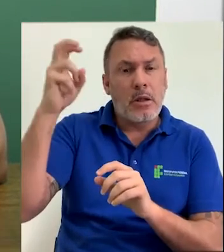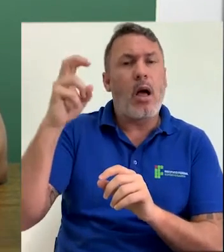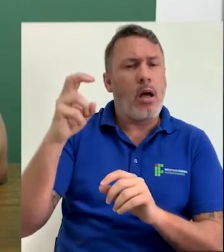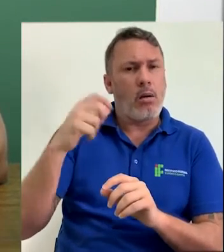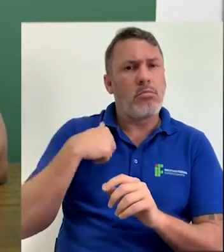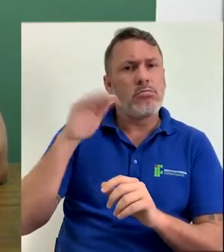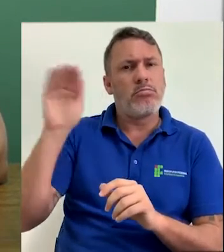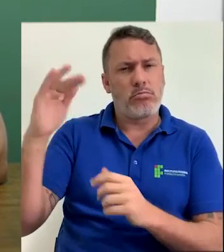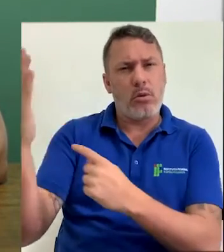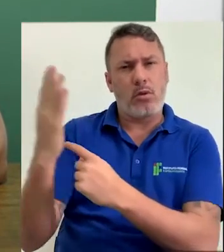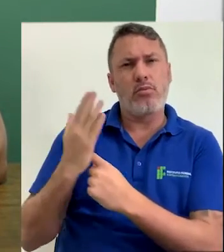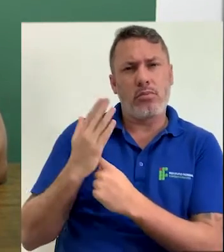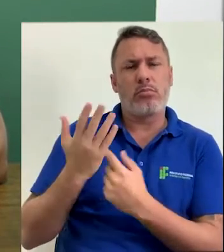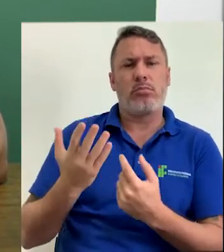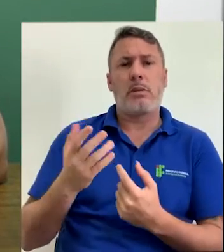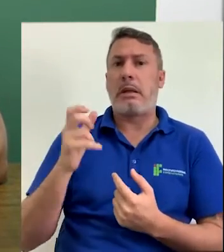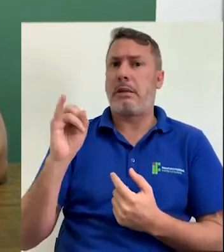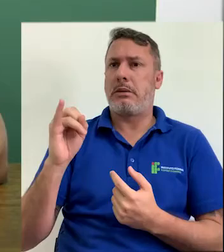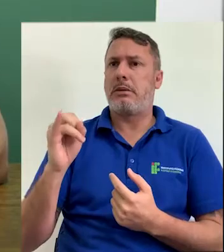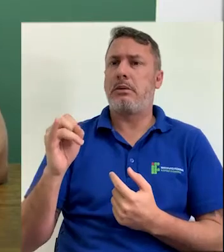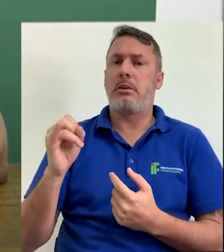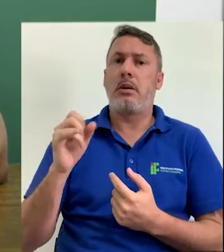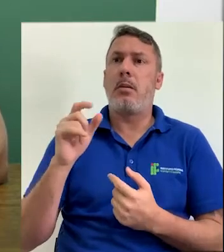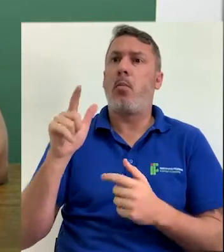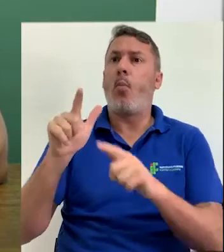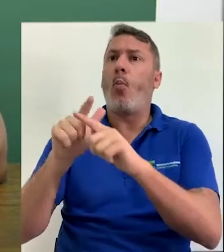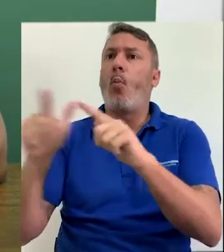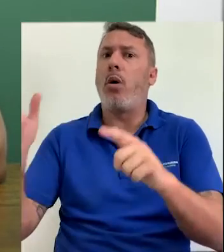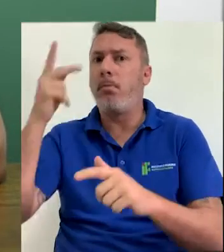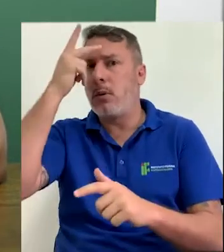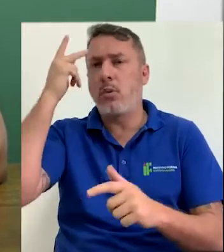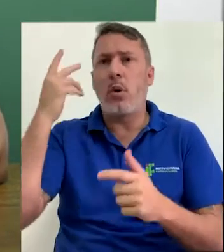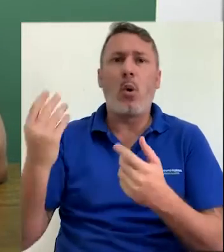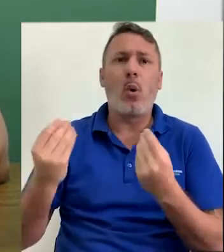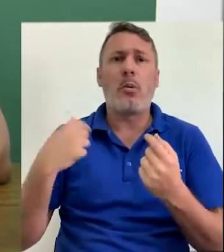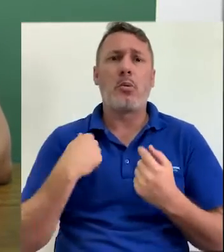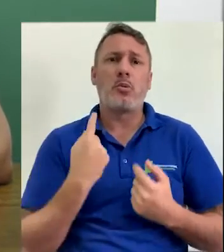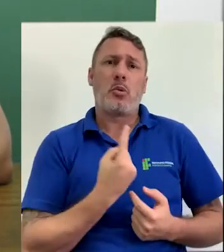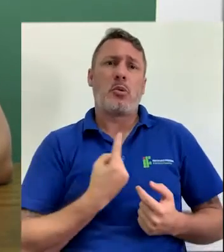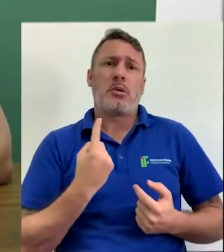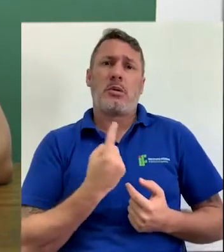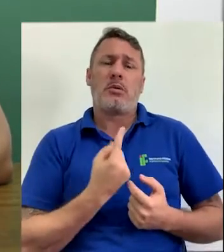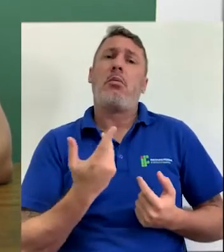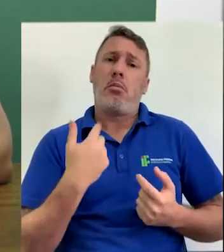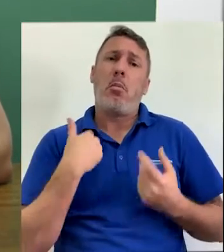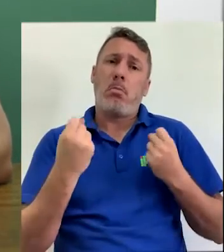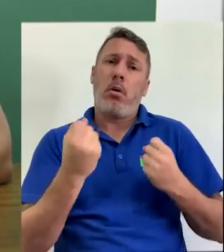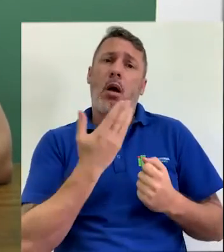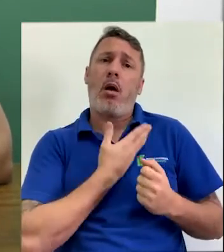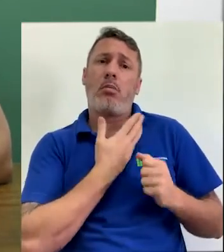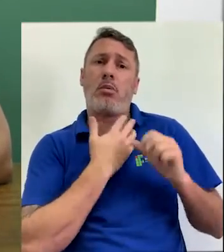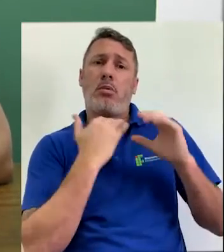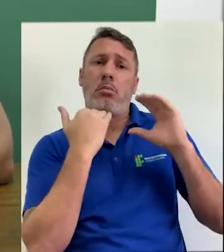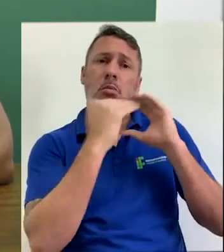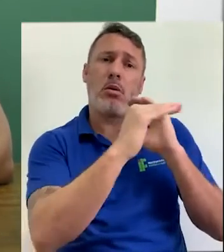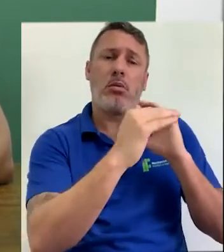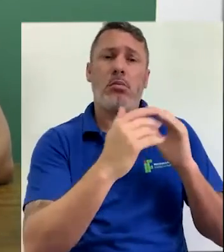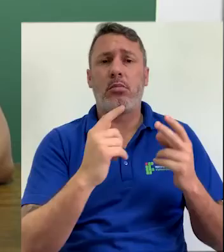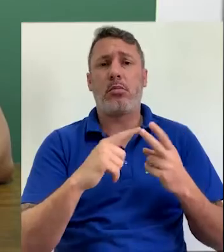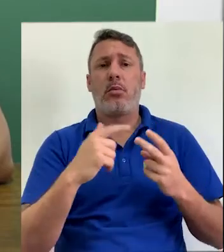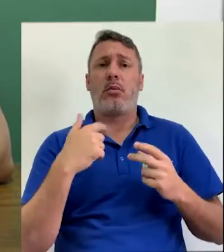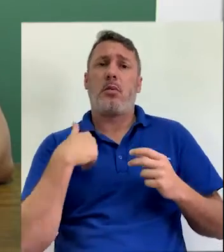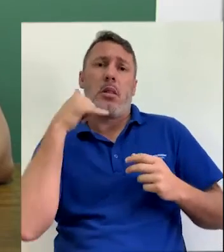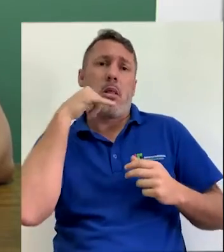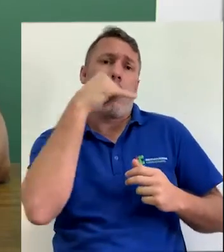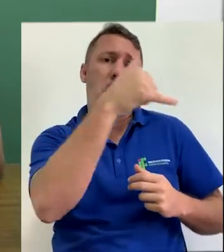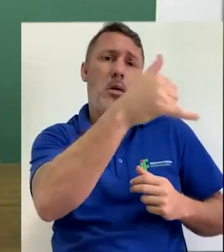ajuda. Caso seja não, eu posso enviar um e-mail ou dar um telefonema para um amigo meu pedindo